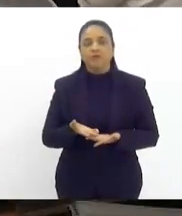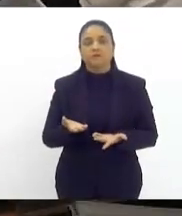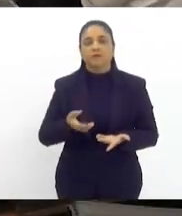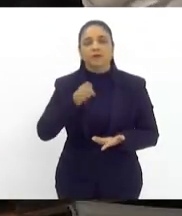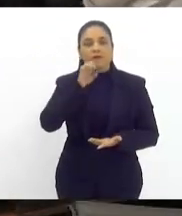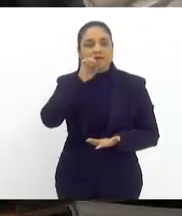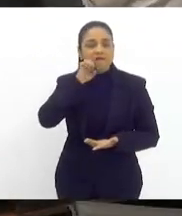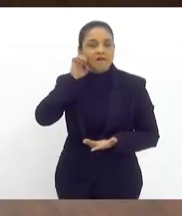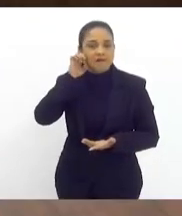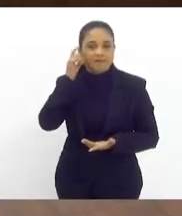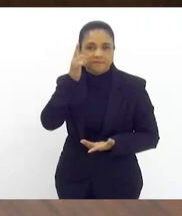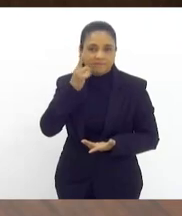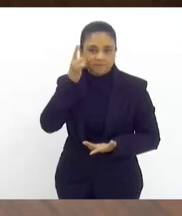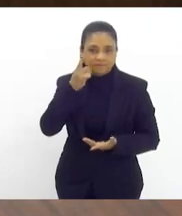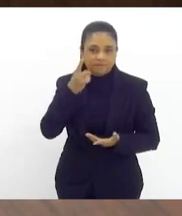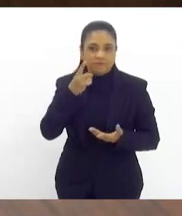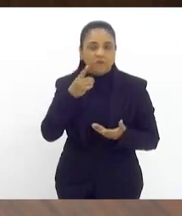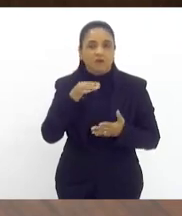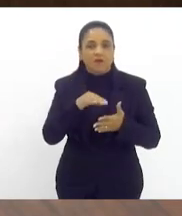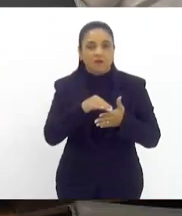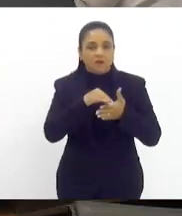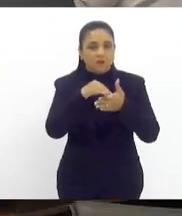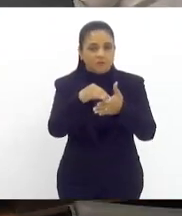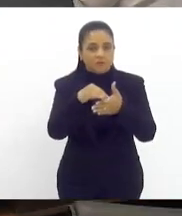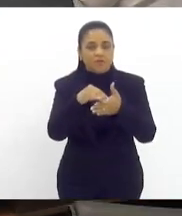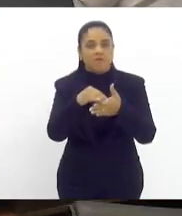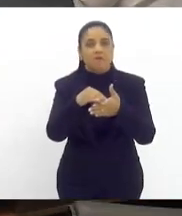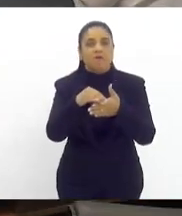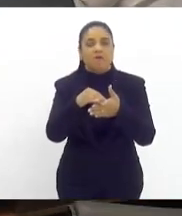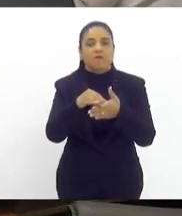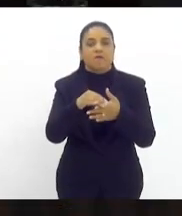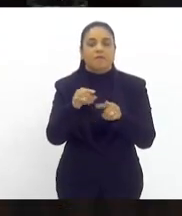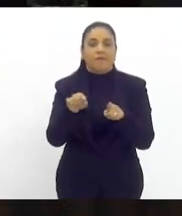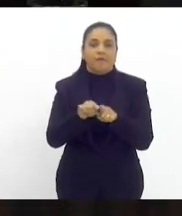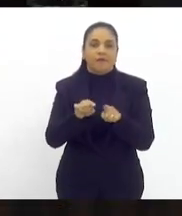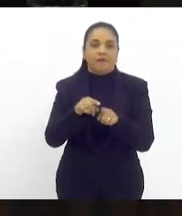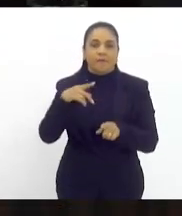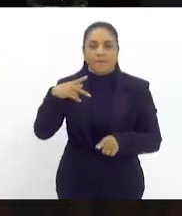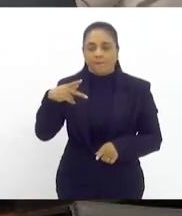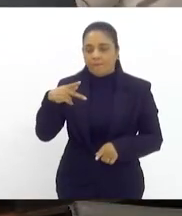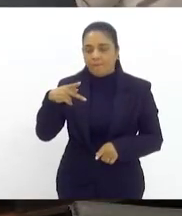encaminhar a abstenção da bancada do PT. Senhor presidente,